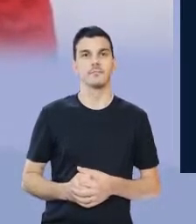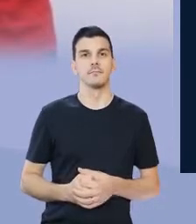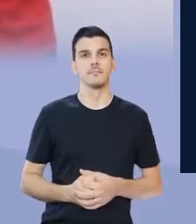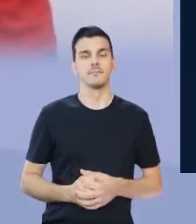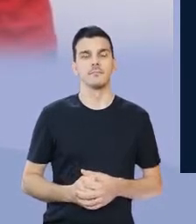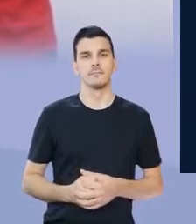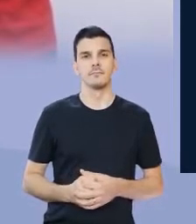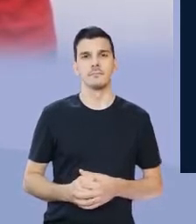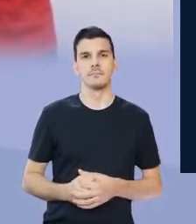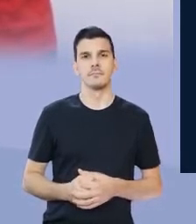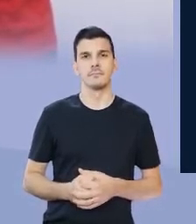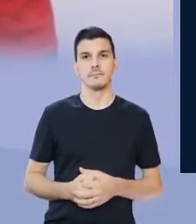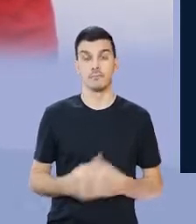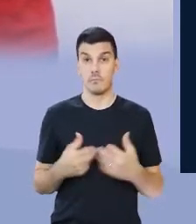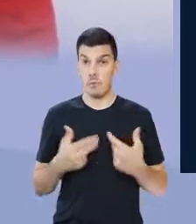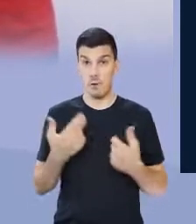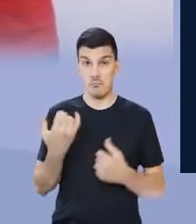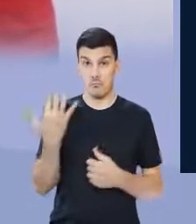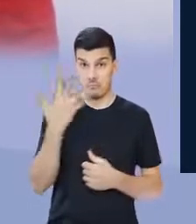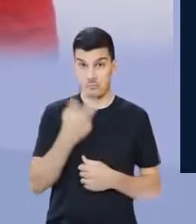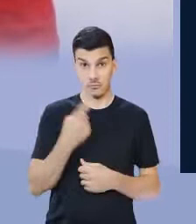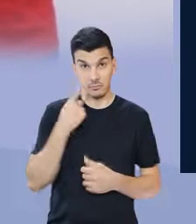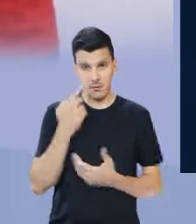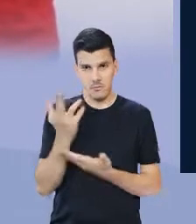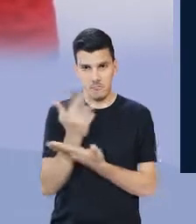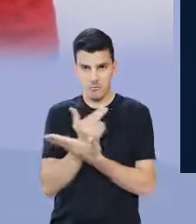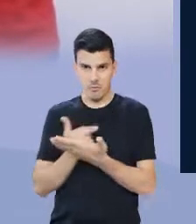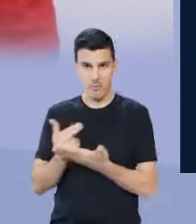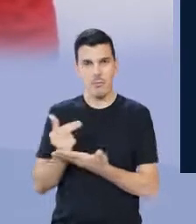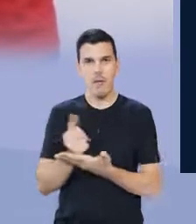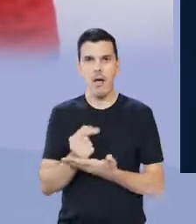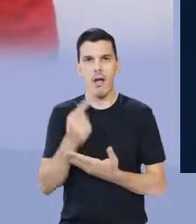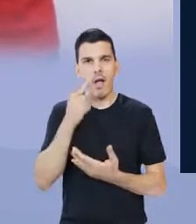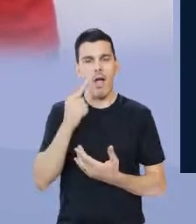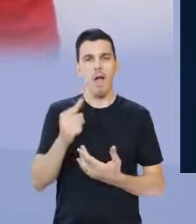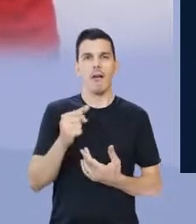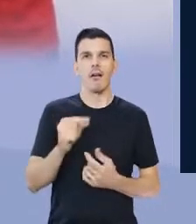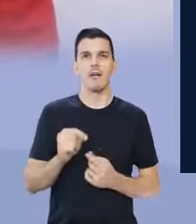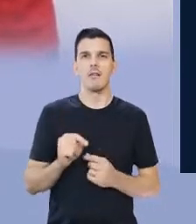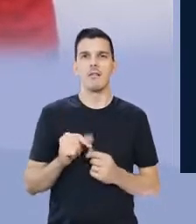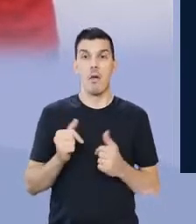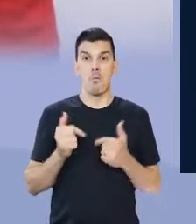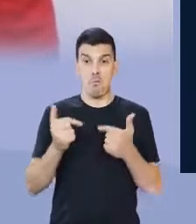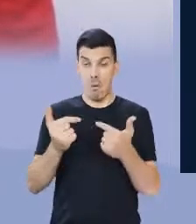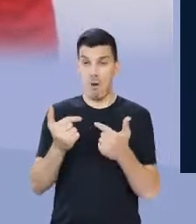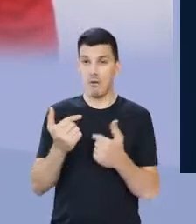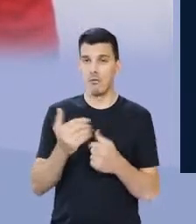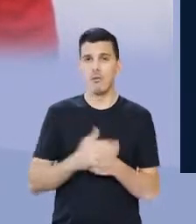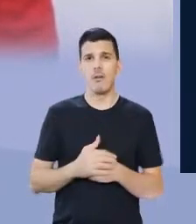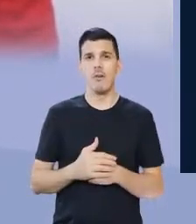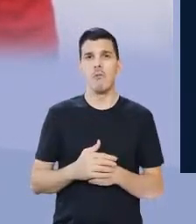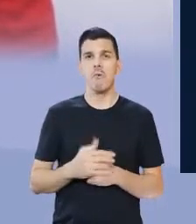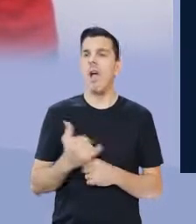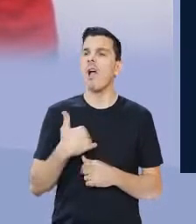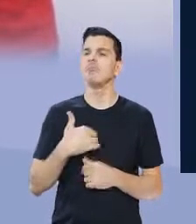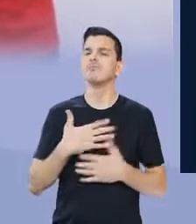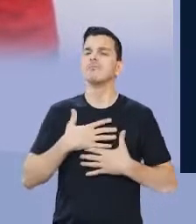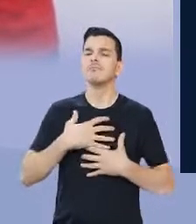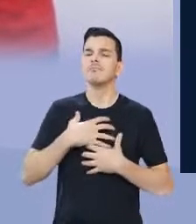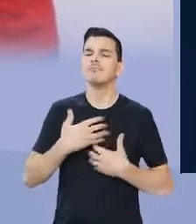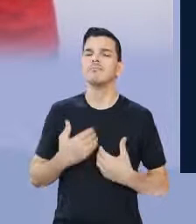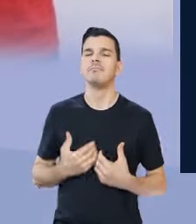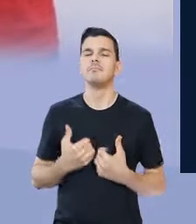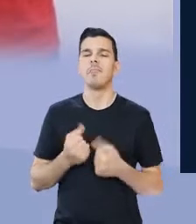bonito. Então ela pintava por anos, mas não como um sucesso comercial, ou para ser descoberta, mas para expressar a